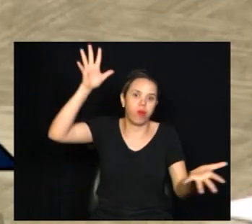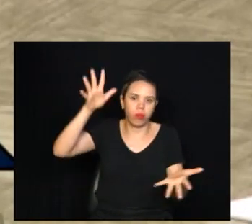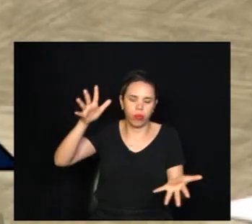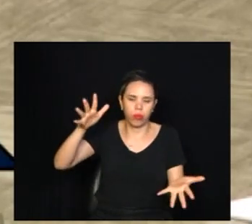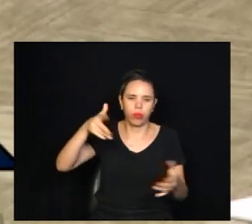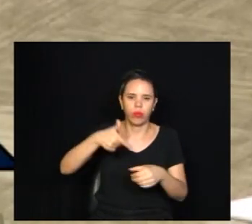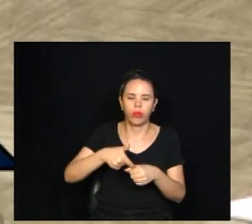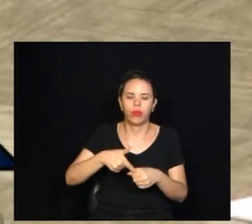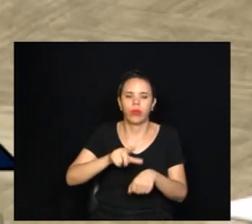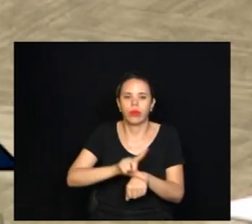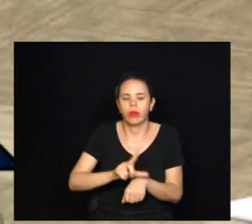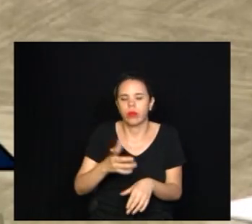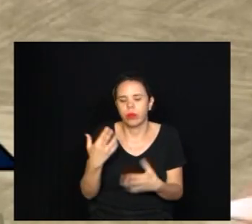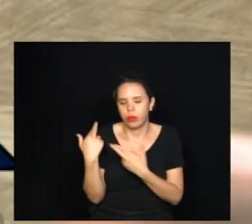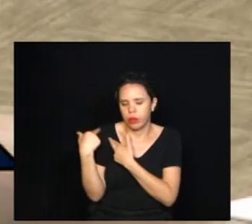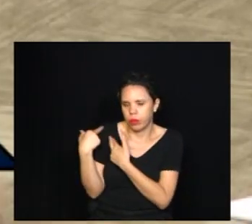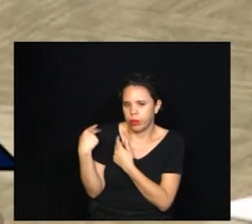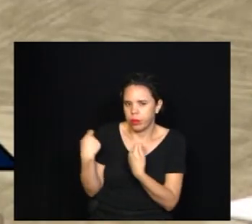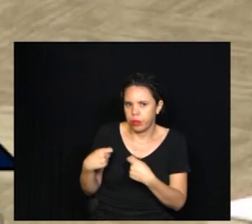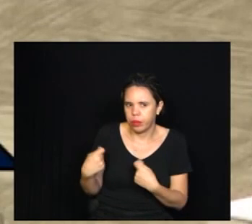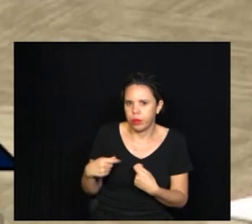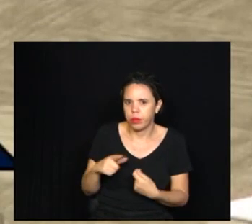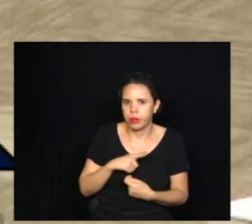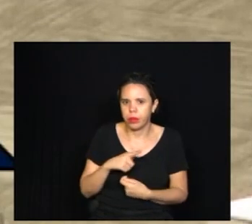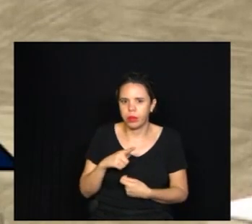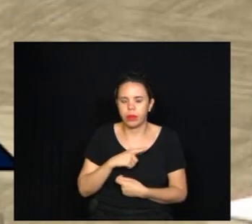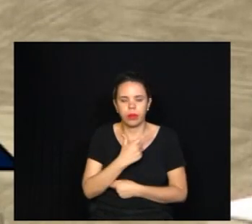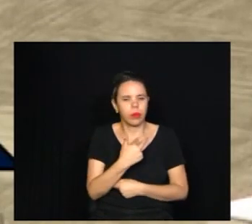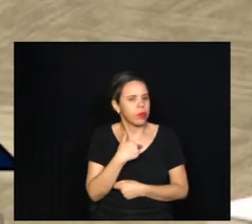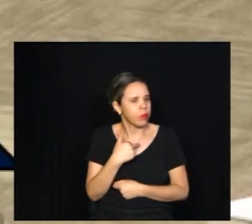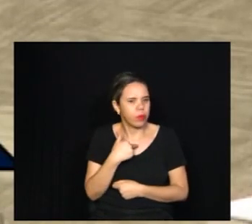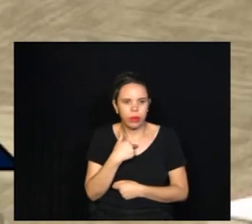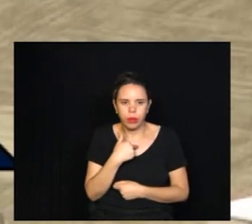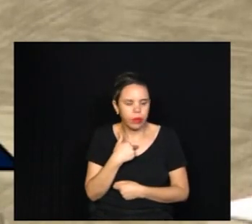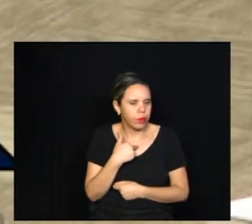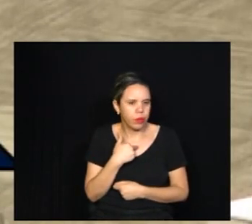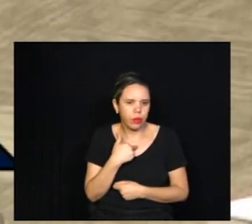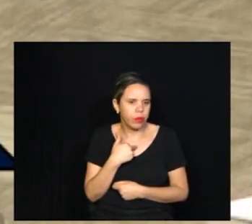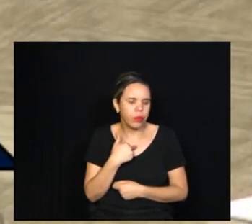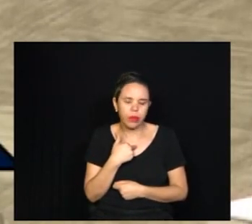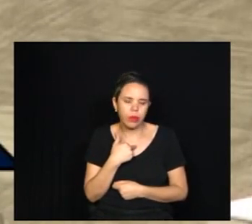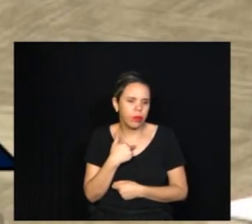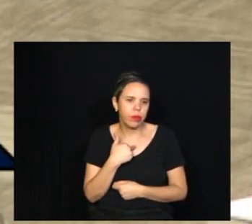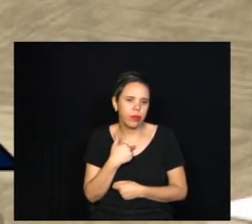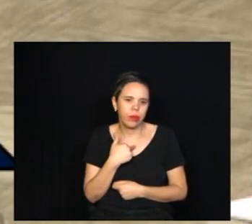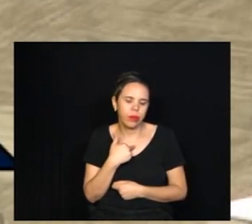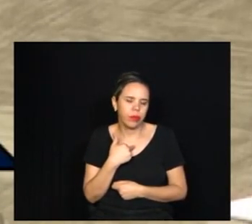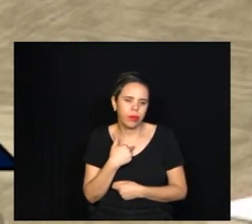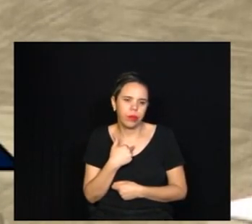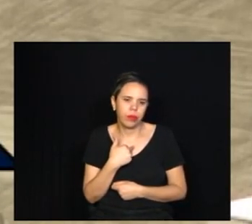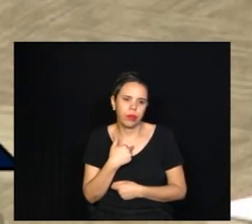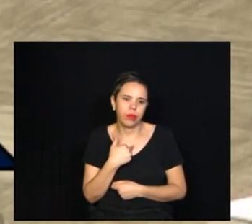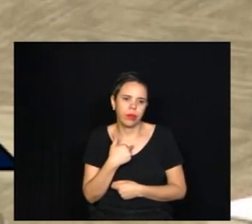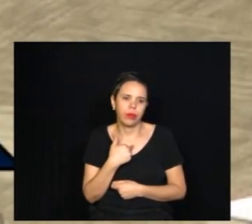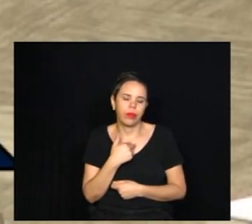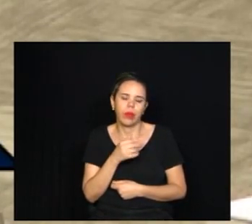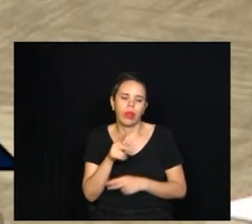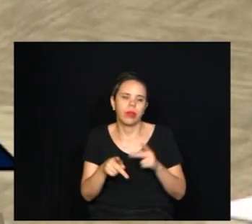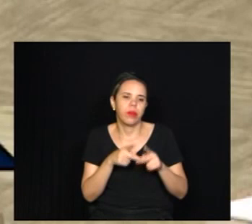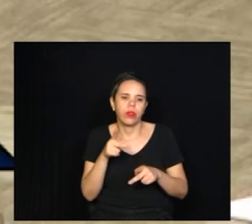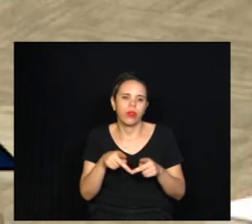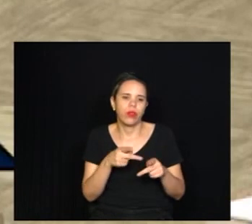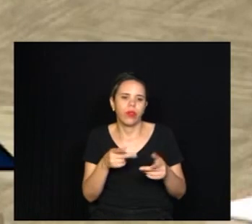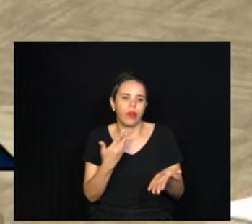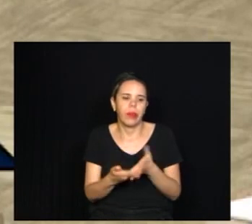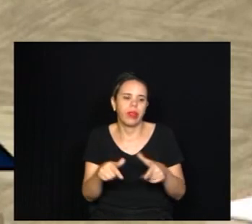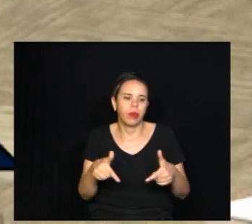Então eu acho que tem que ter responsabilidade, não pode ser dessa maneira, fora a questão da situação do desemprego.